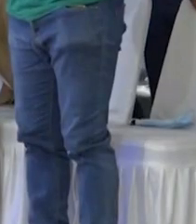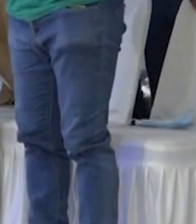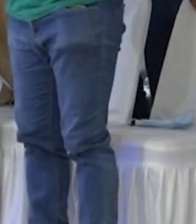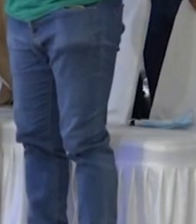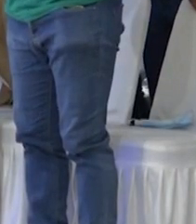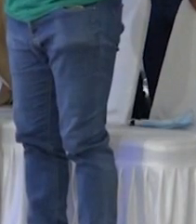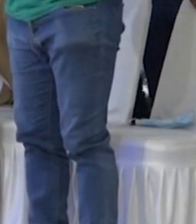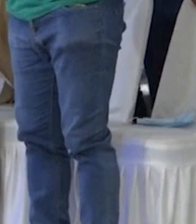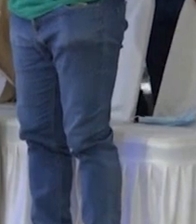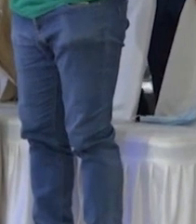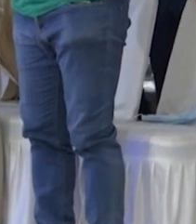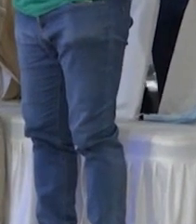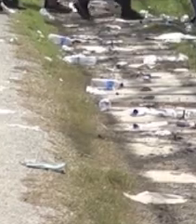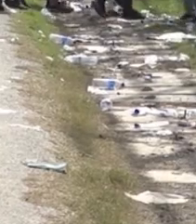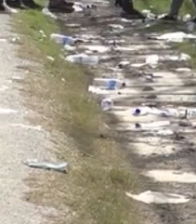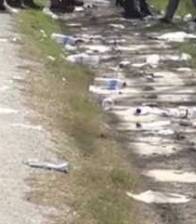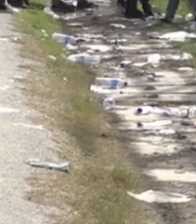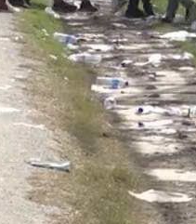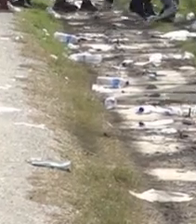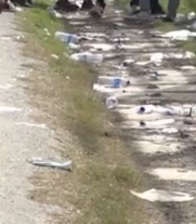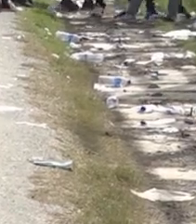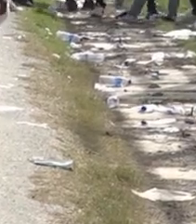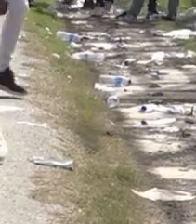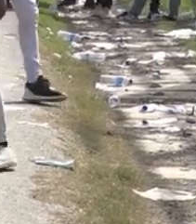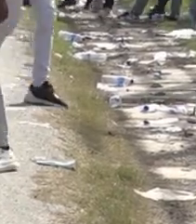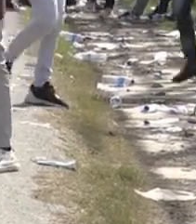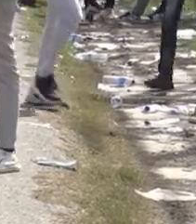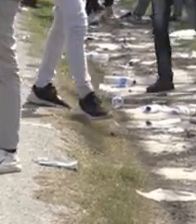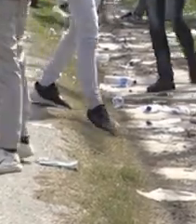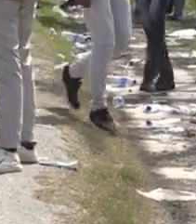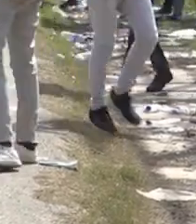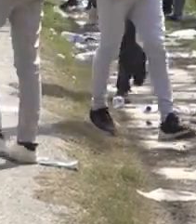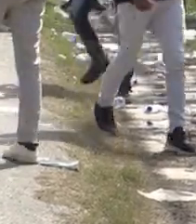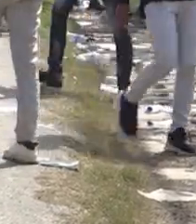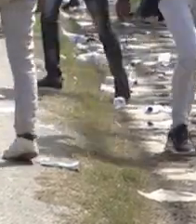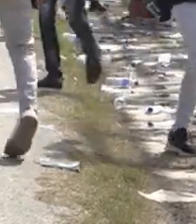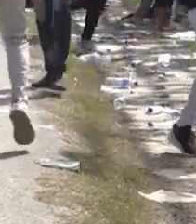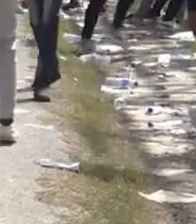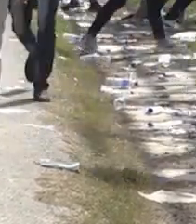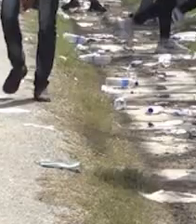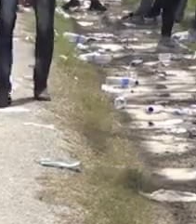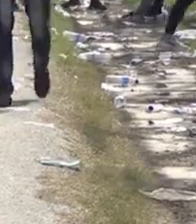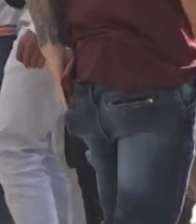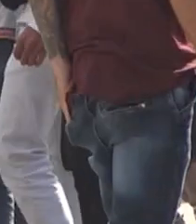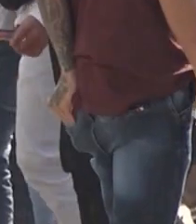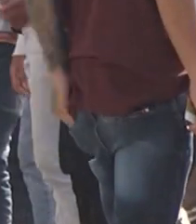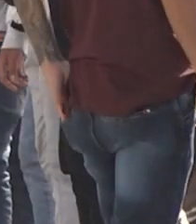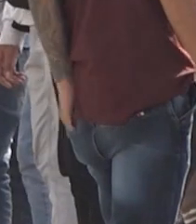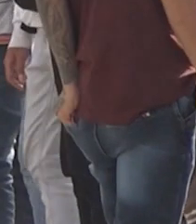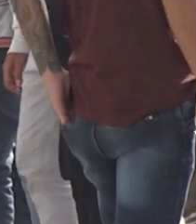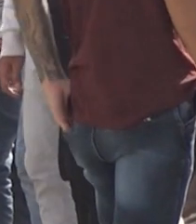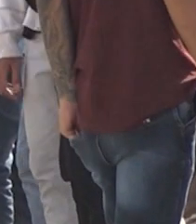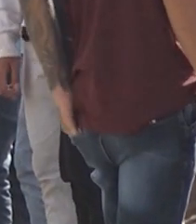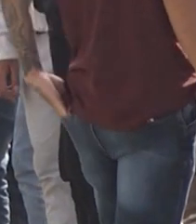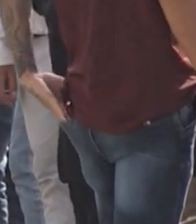Também Sefope foi prioridade liu para jovens sirnebe, mas que passaporte inválido, tamba o governo Timor-Leste no